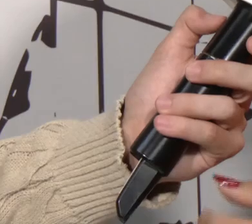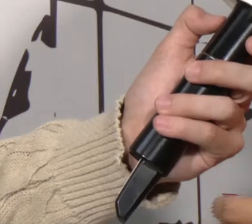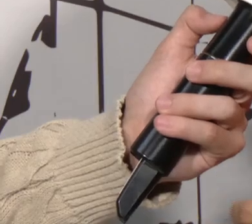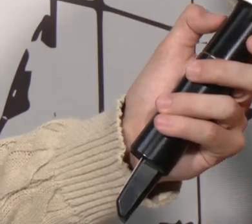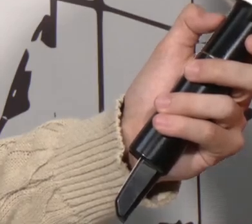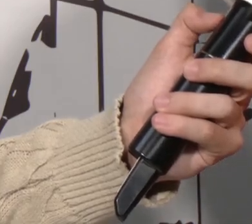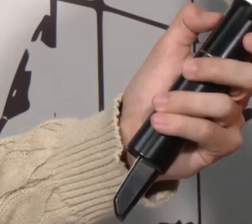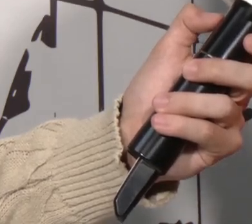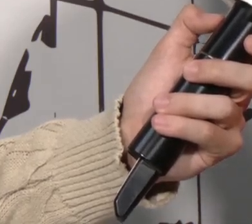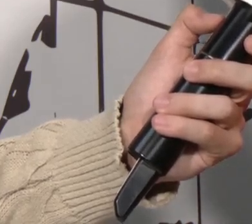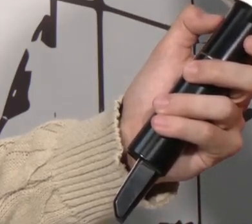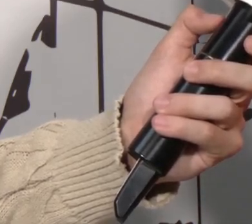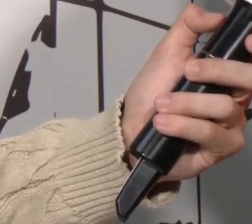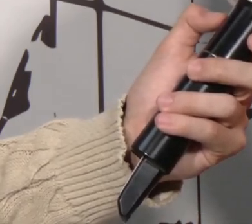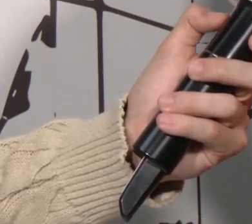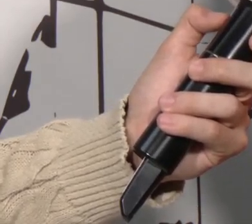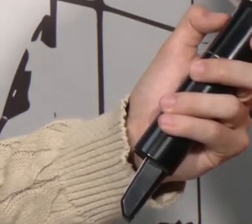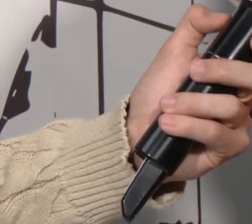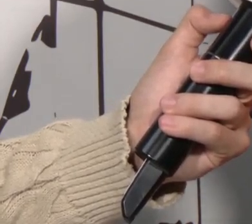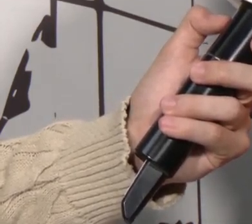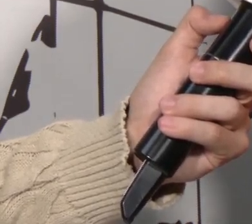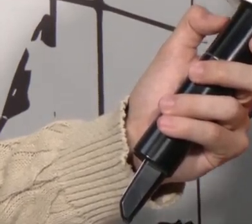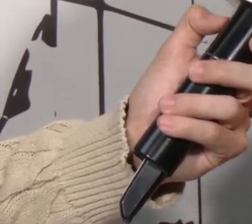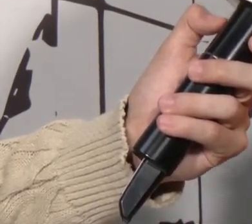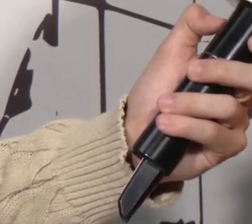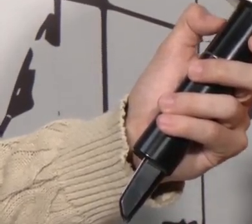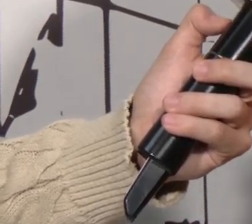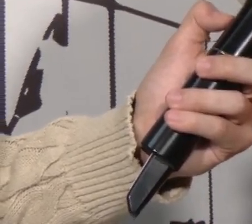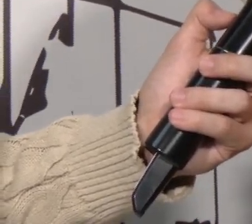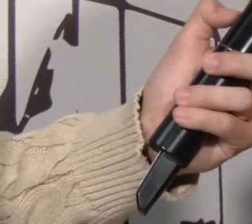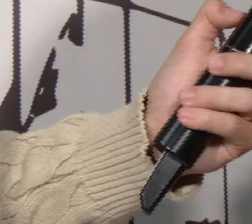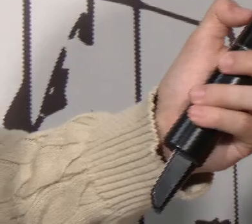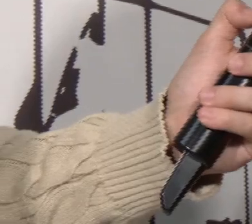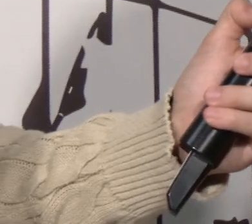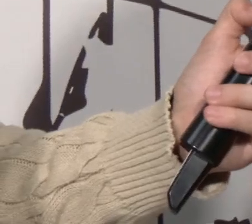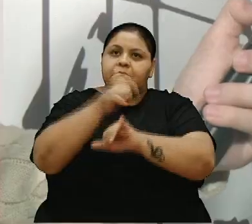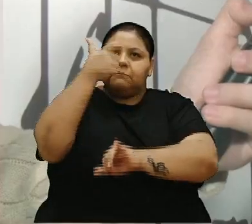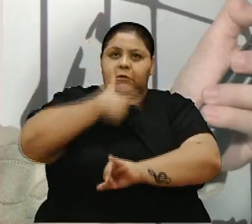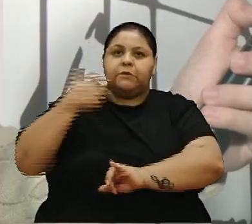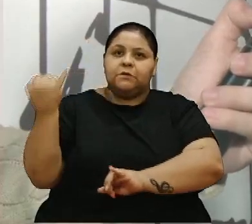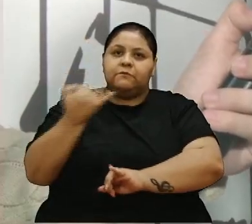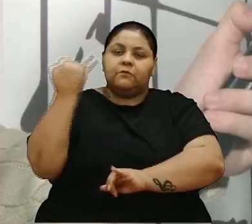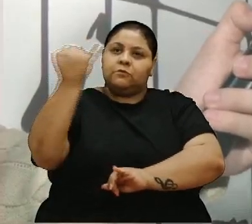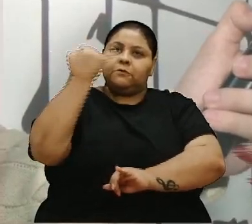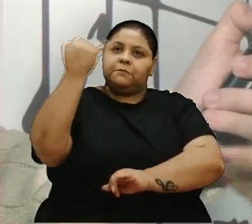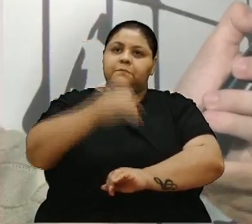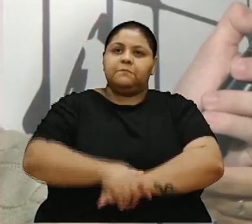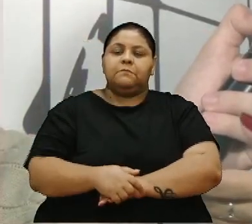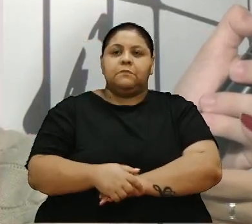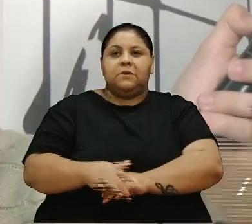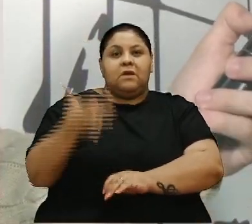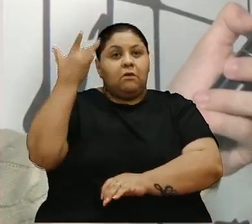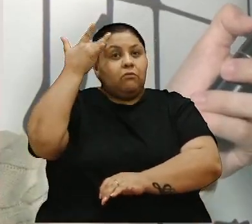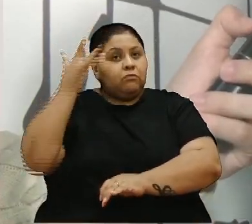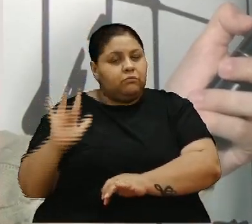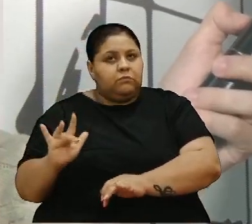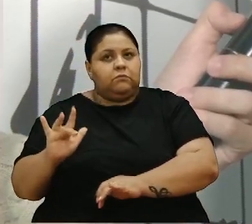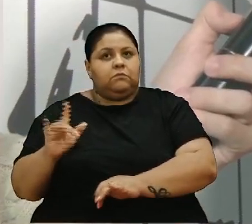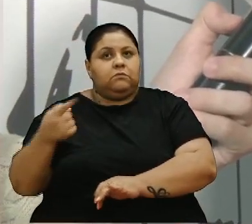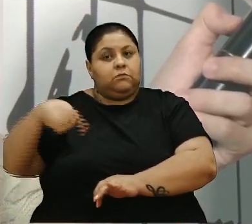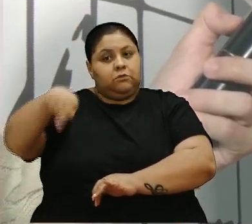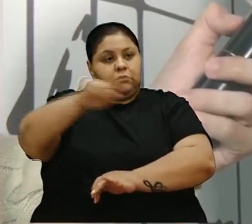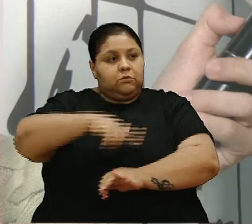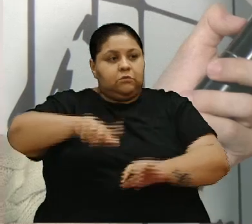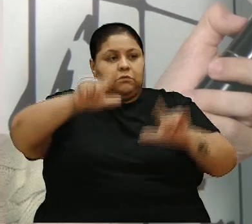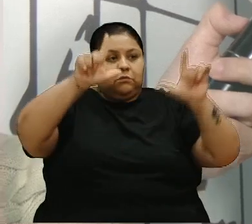existe e começa a ter um pouquinho menos de preconceito e muito mais de informação, que eu acho essencial. E aí eu anunciei, inclusive, também que o nosso